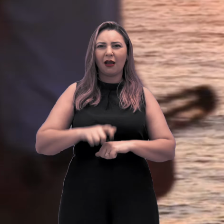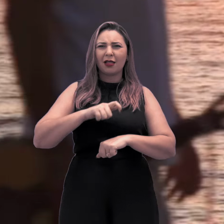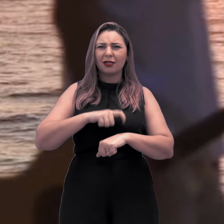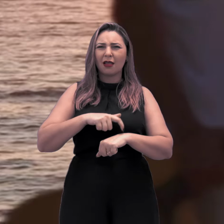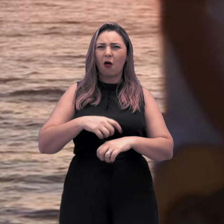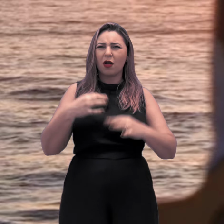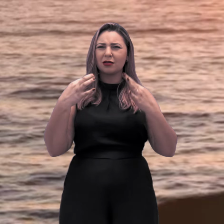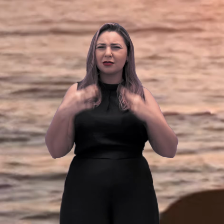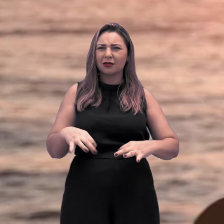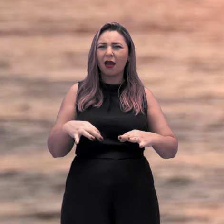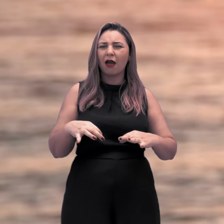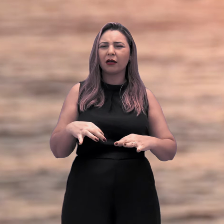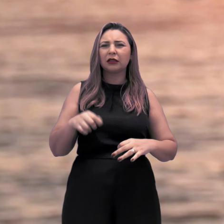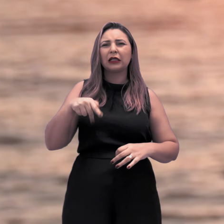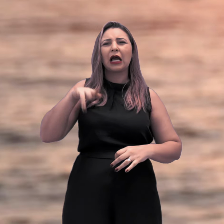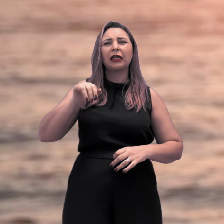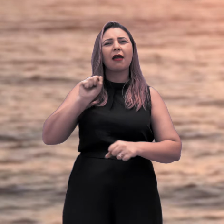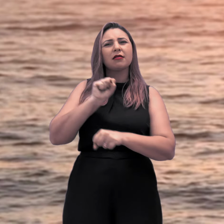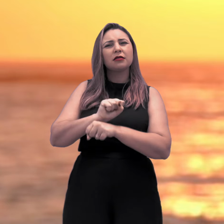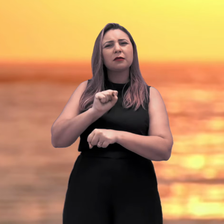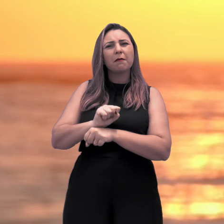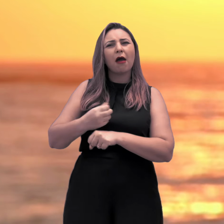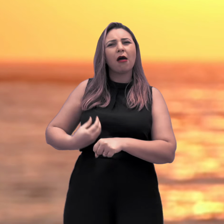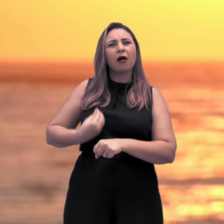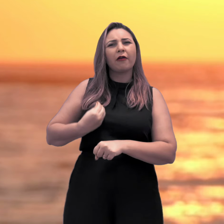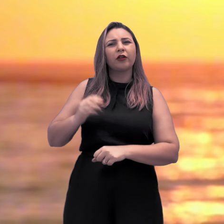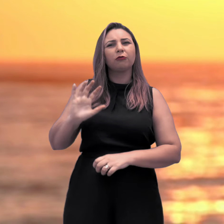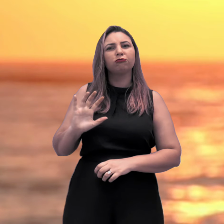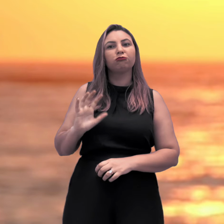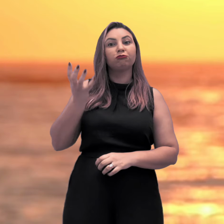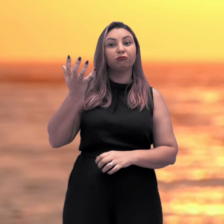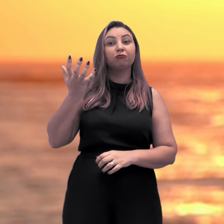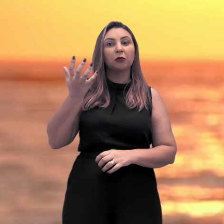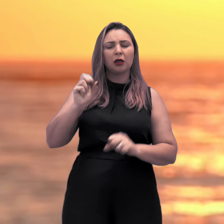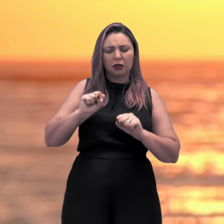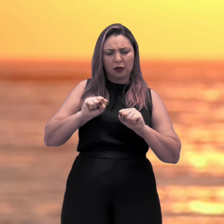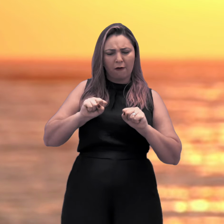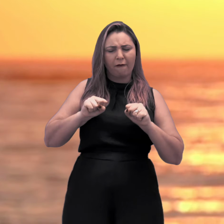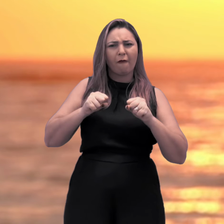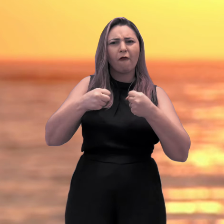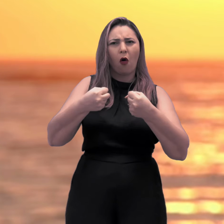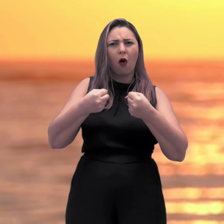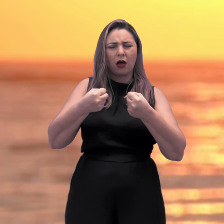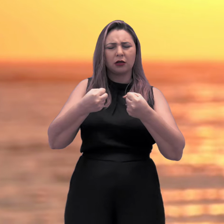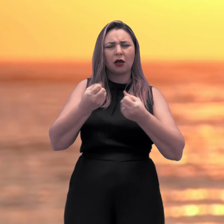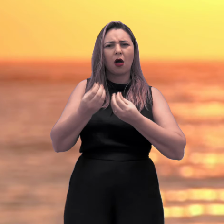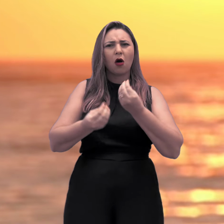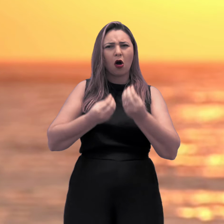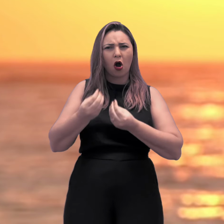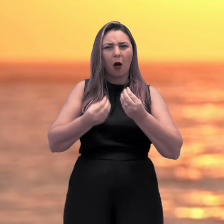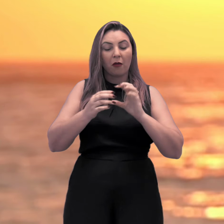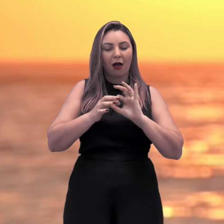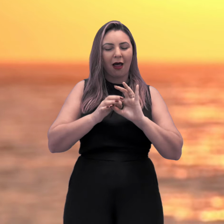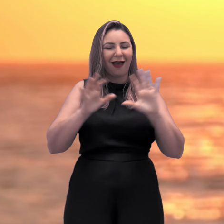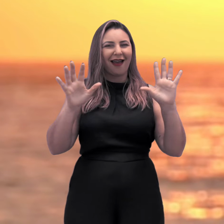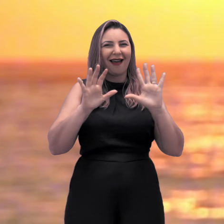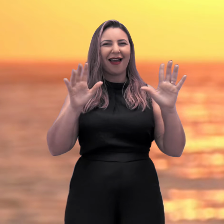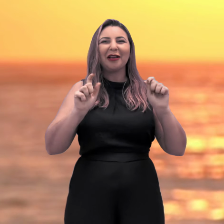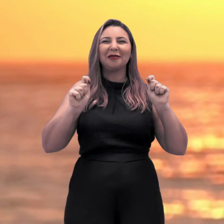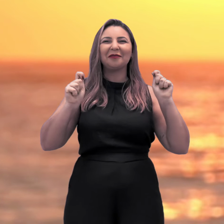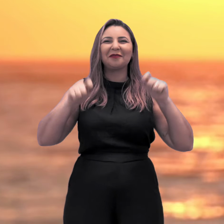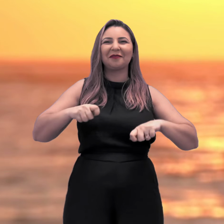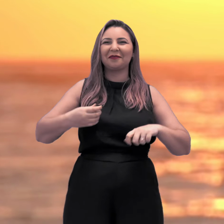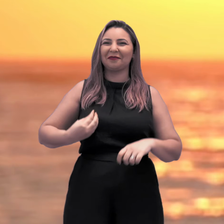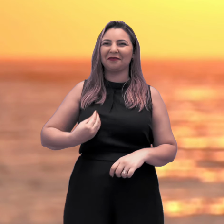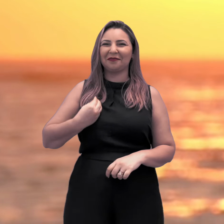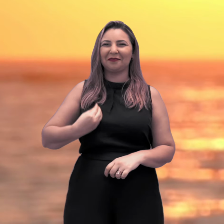Na hora certa, para quem espera a vida acontecer. Para quem se esforça e não se entrega,